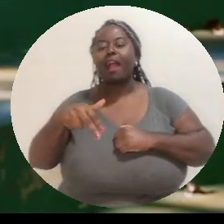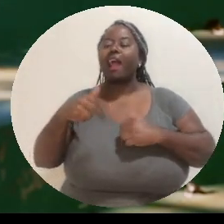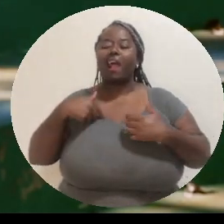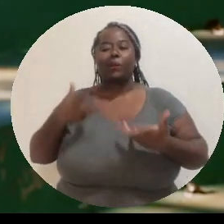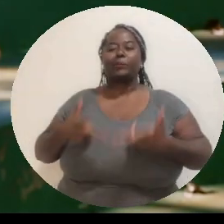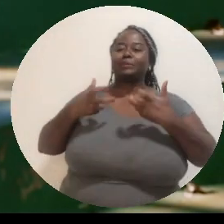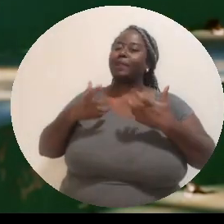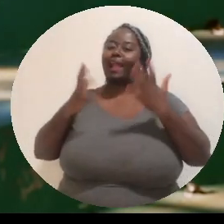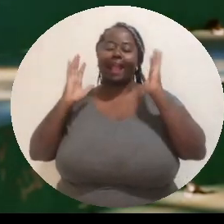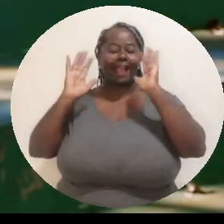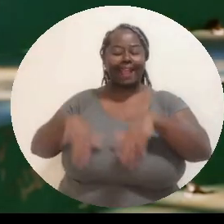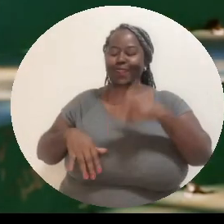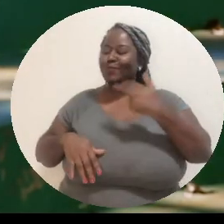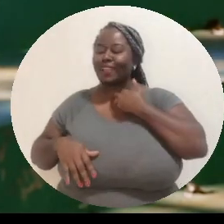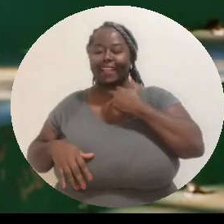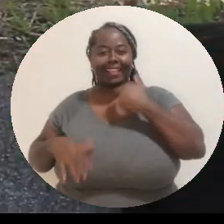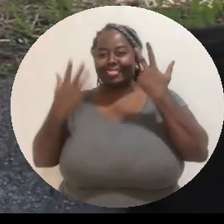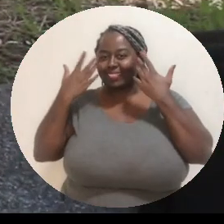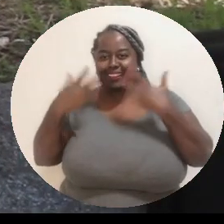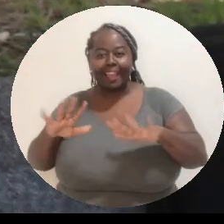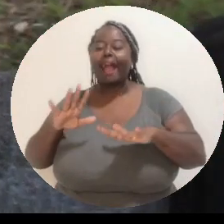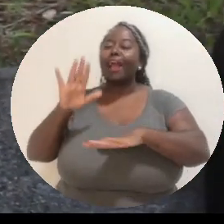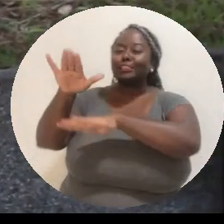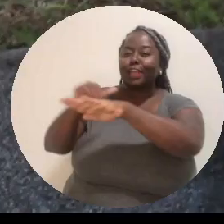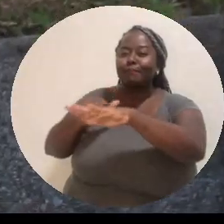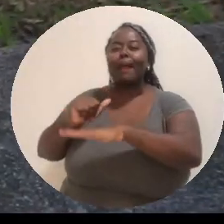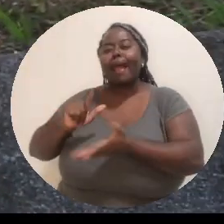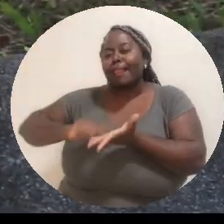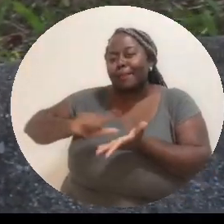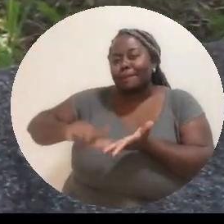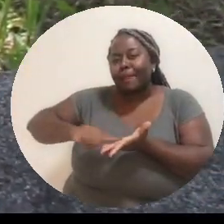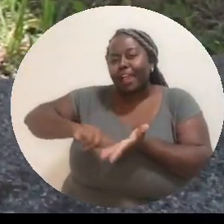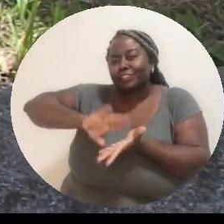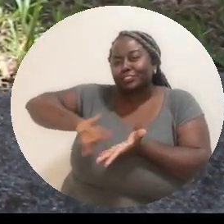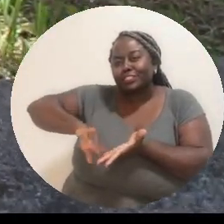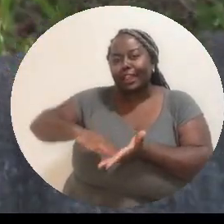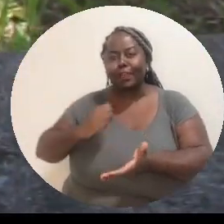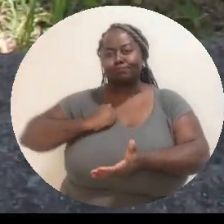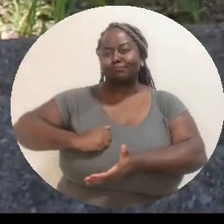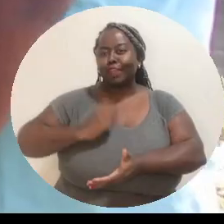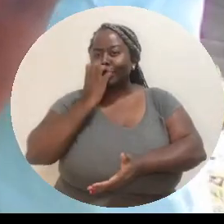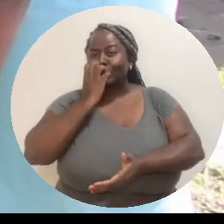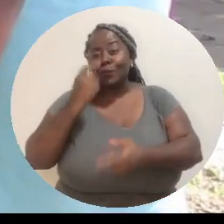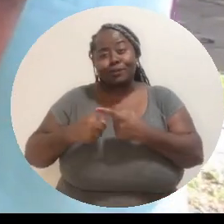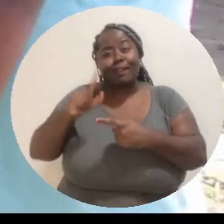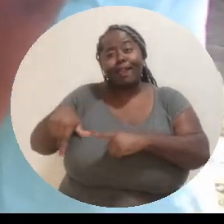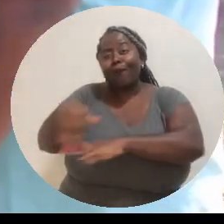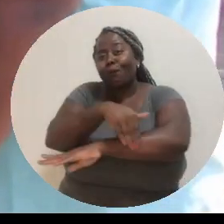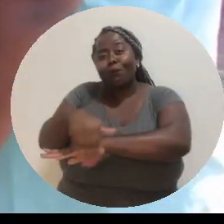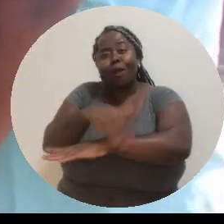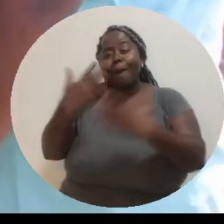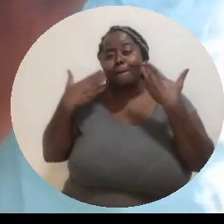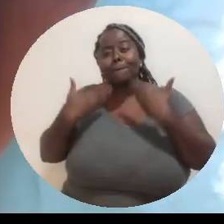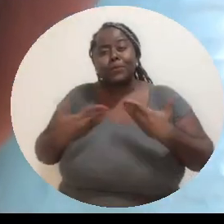cena. E foi um drama, assim. Aí teve que chamar pra limpar o espaço. Acontece muito isso, ainda mais que era em um lugar público. Então tem a questão